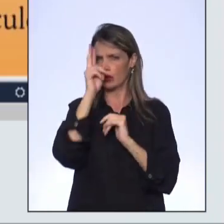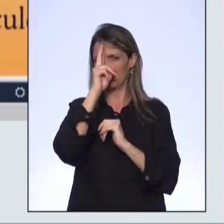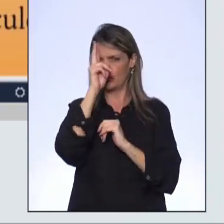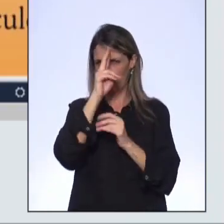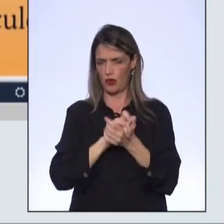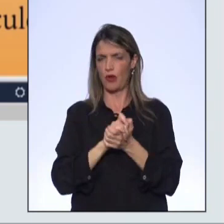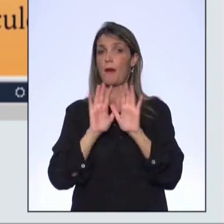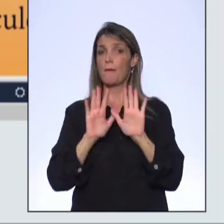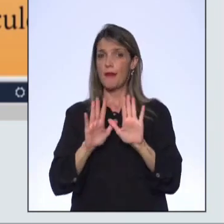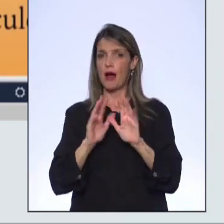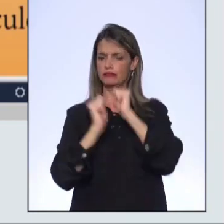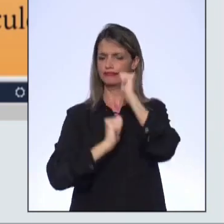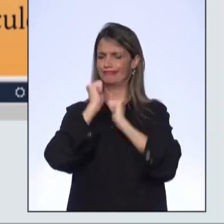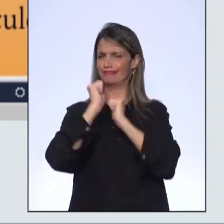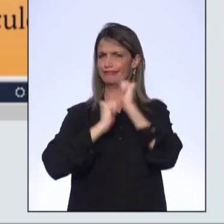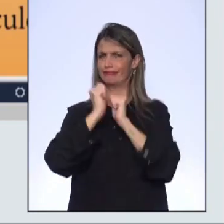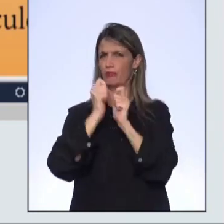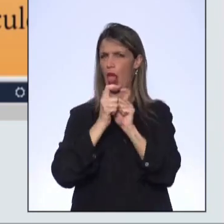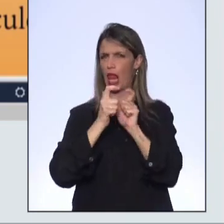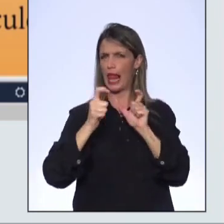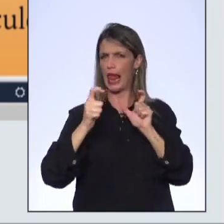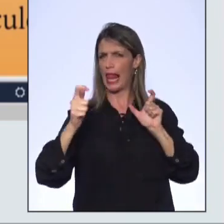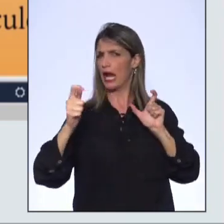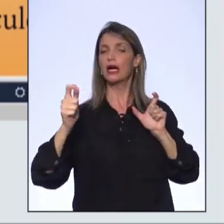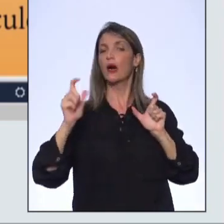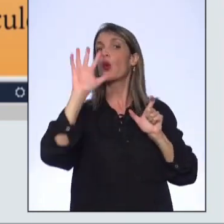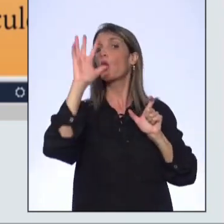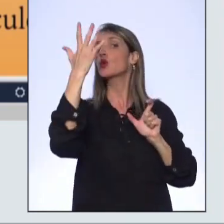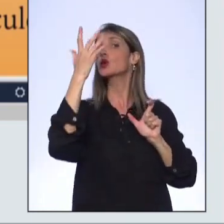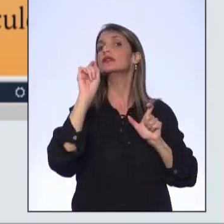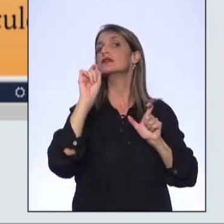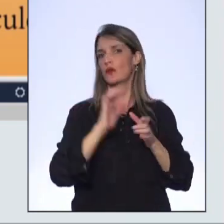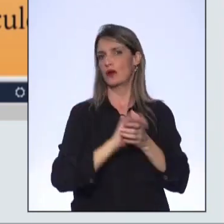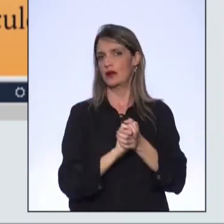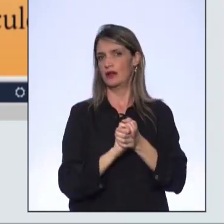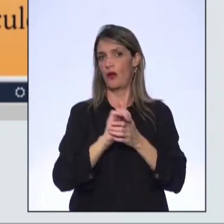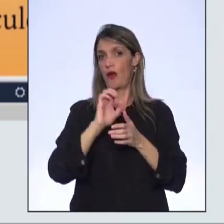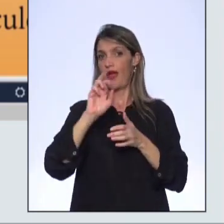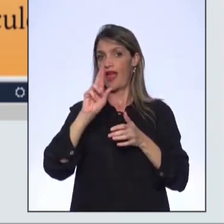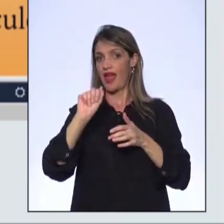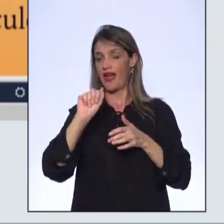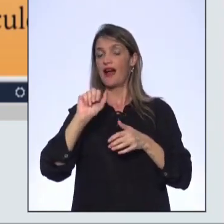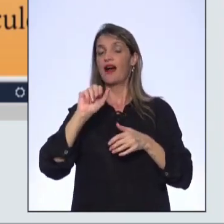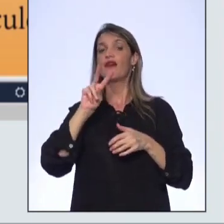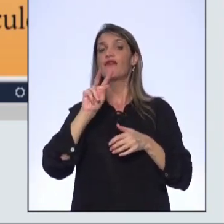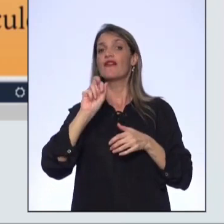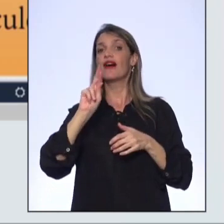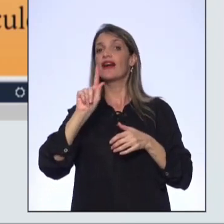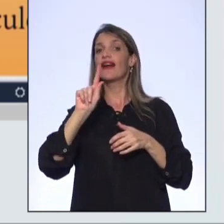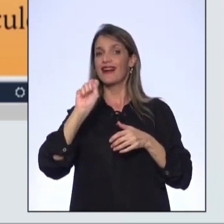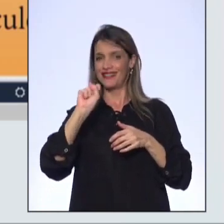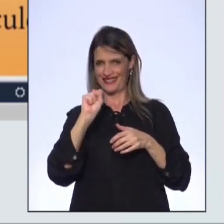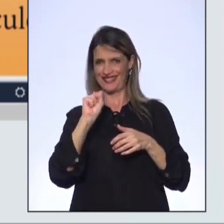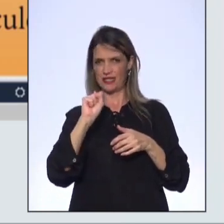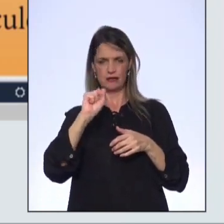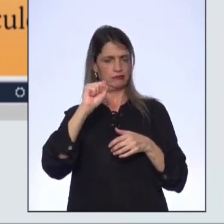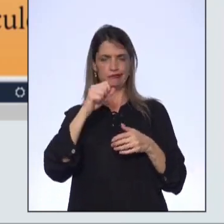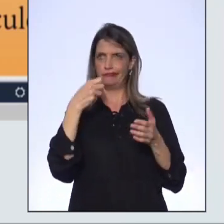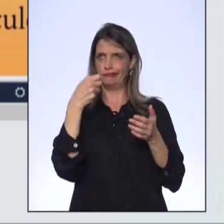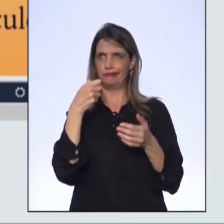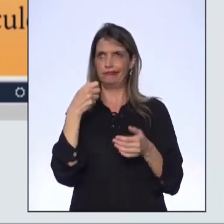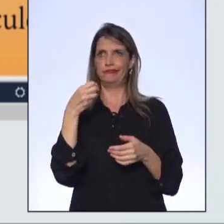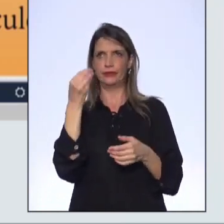pois a industrialização de grande porte só vai mesmo ocorrer durante a Era Vargas. As principais tentativas